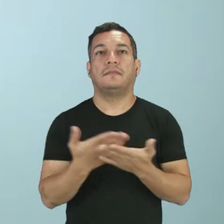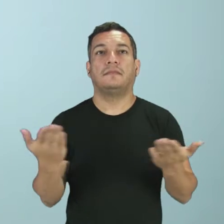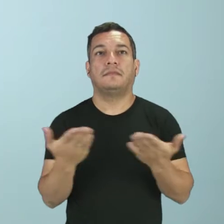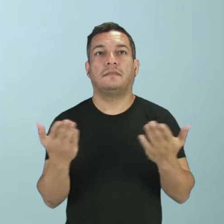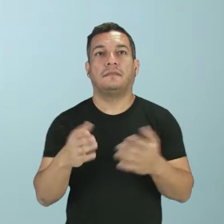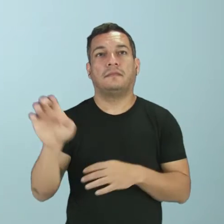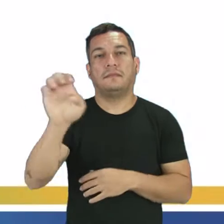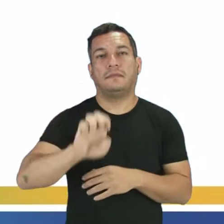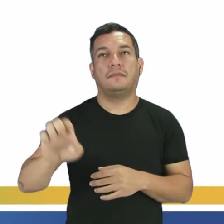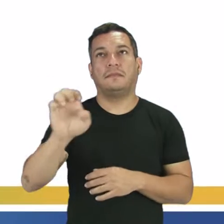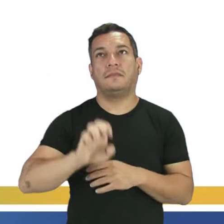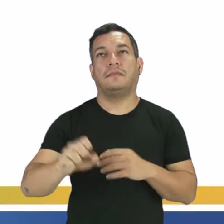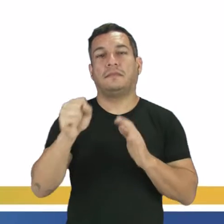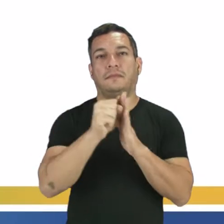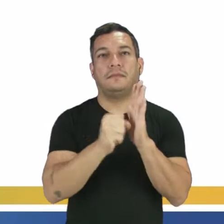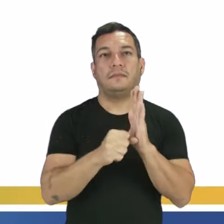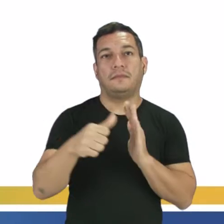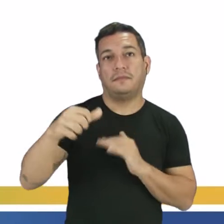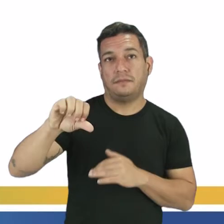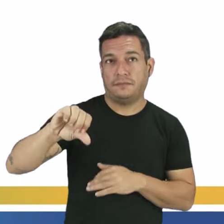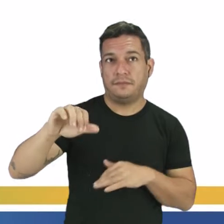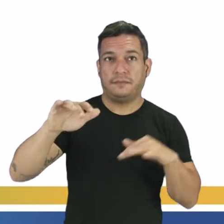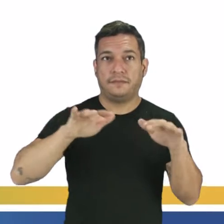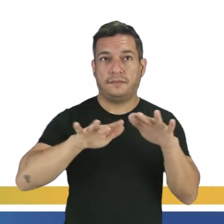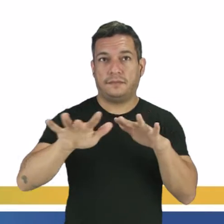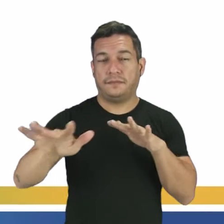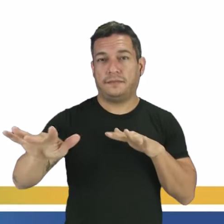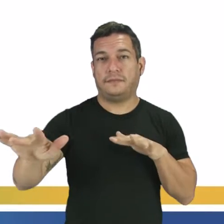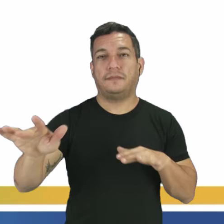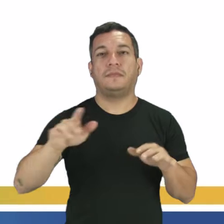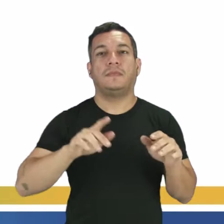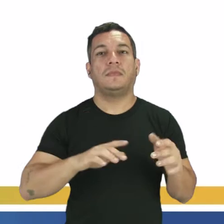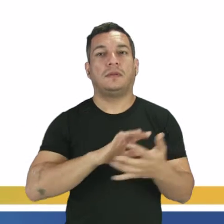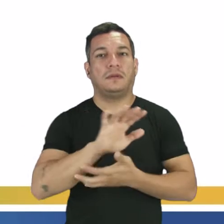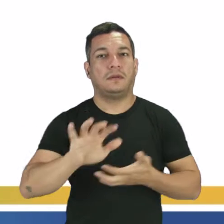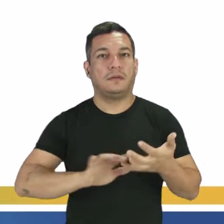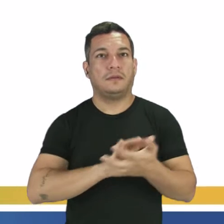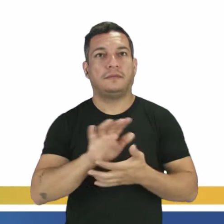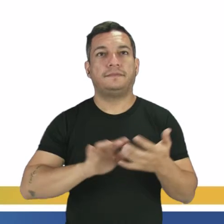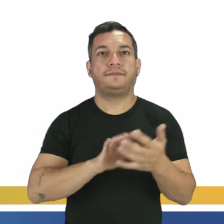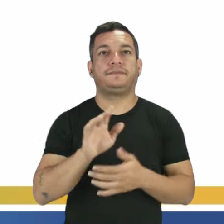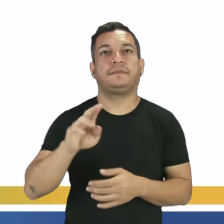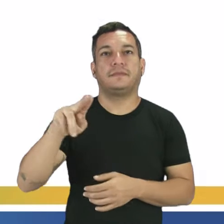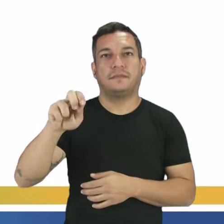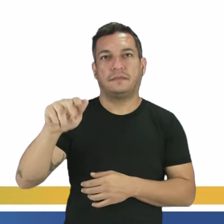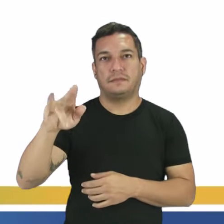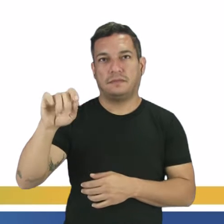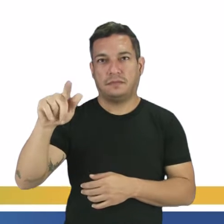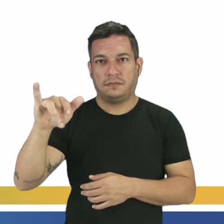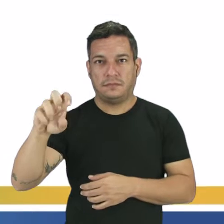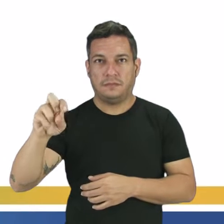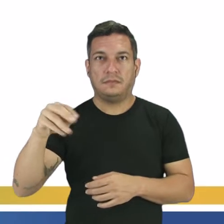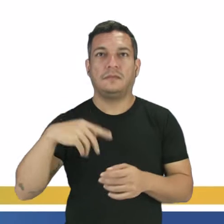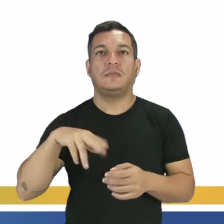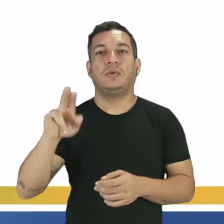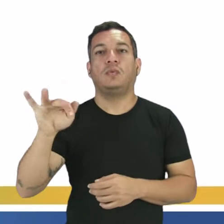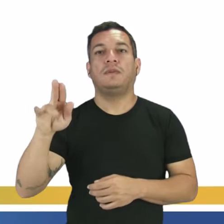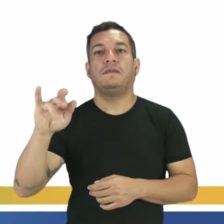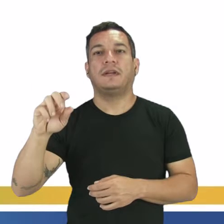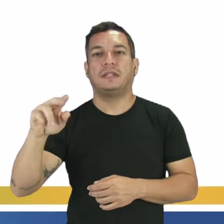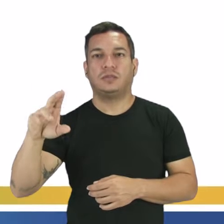é Europa no século XIX, movimentos revolucionários, nacionalismo e